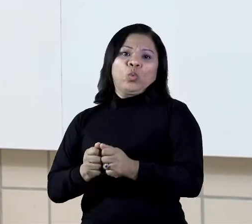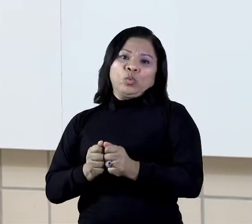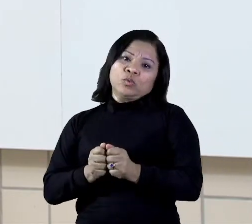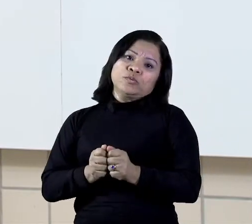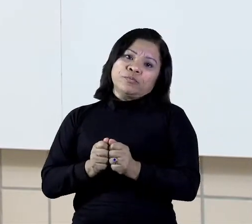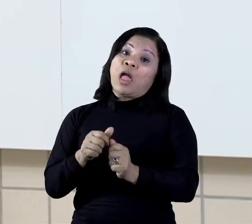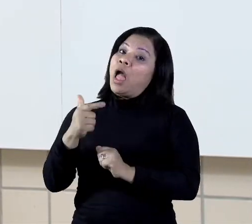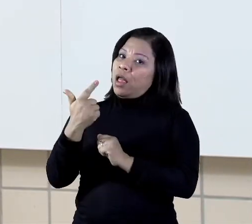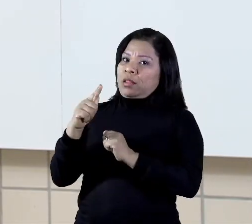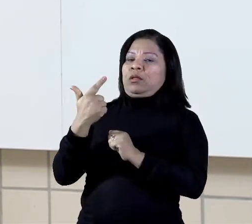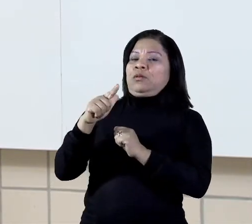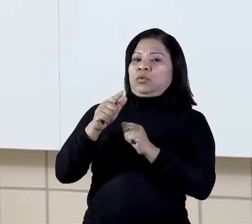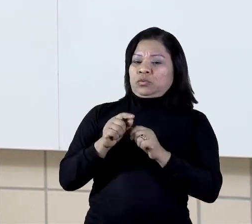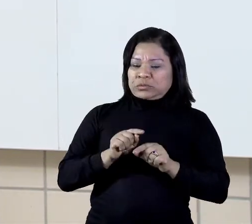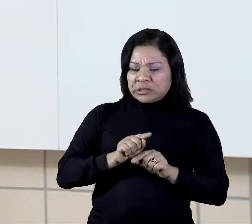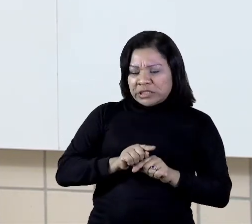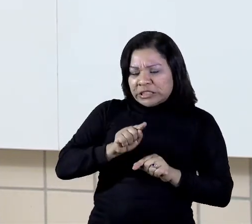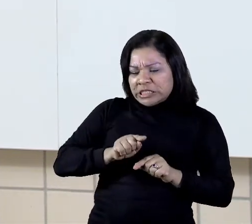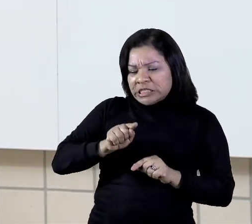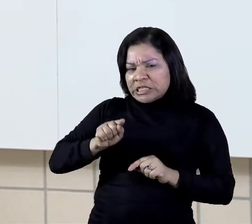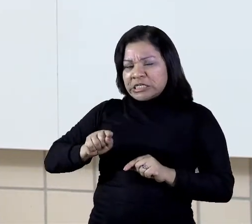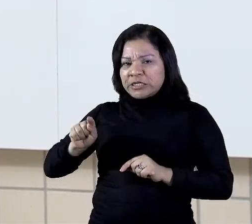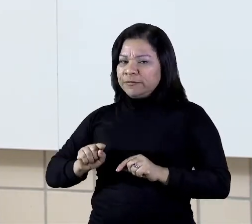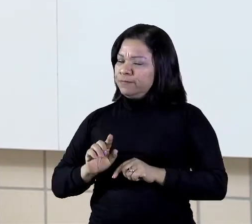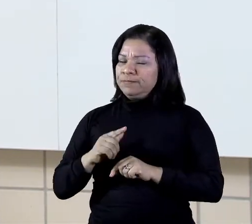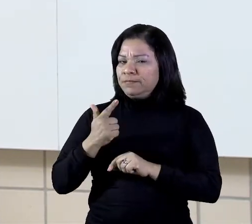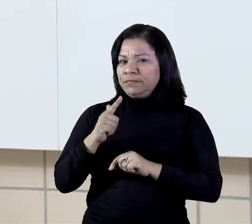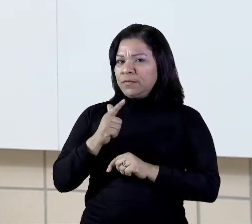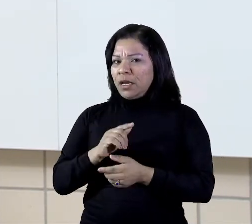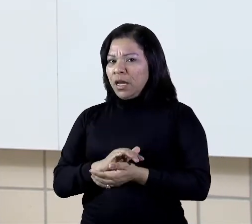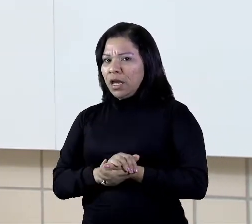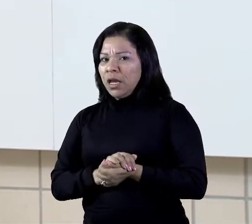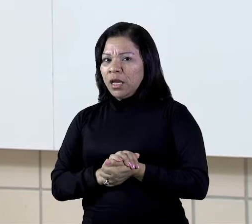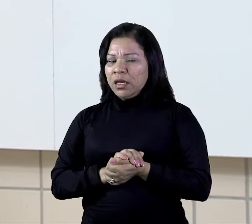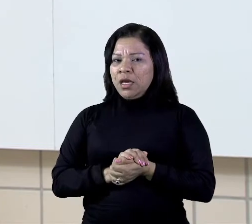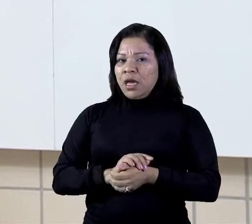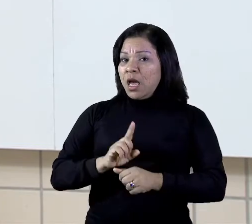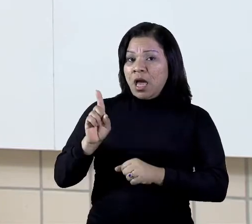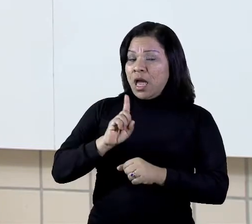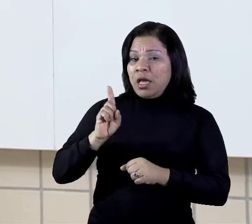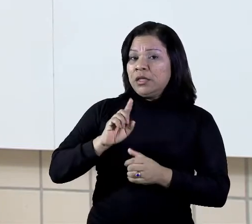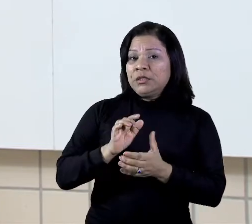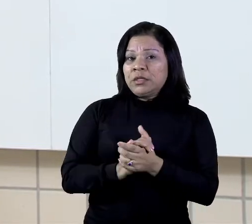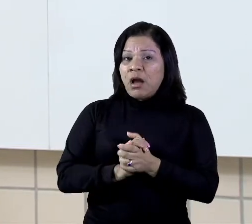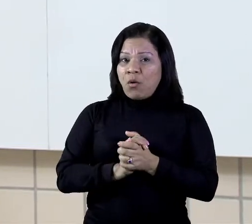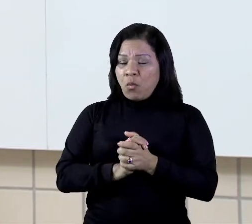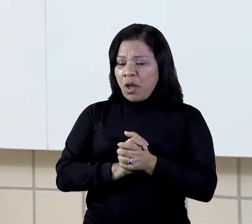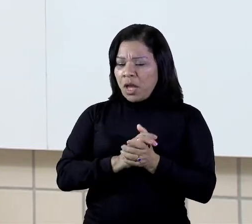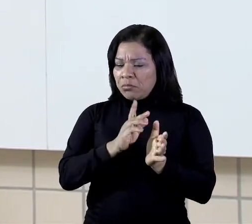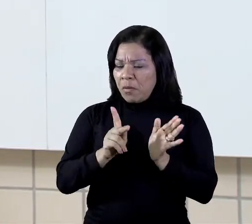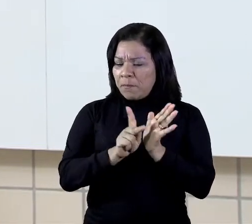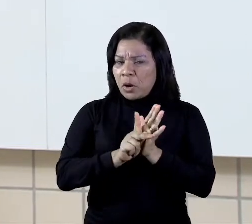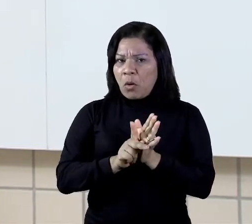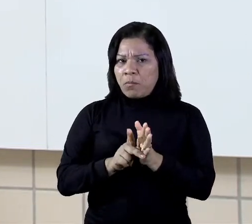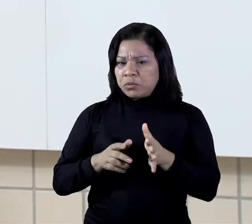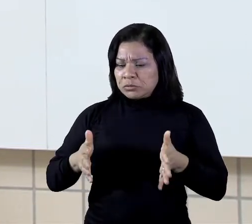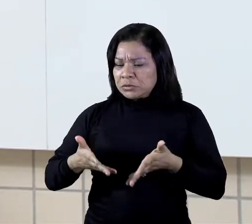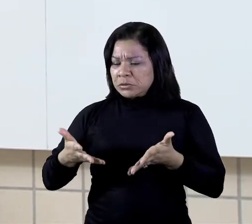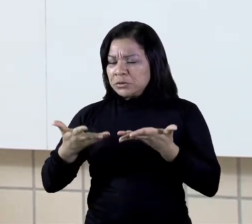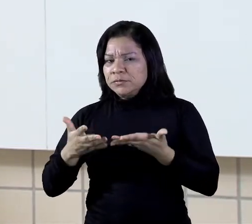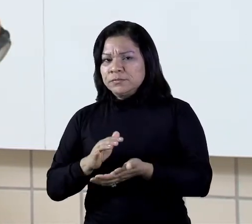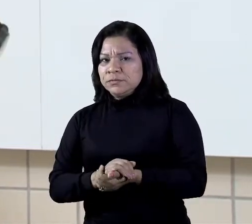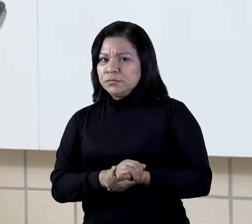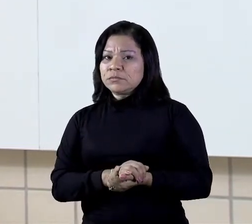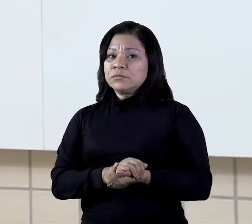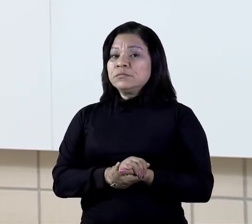ele é liso, ele não é voluntário e ele também não é resistente à tração. Por isso